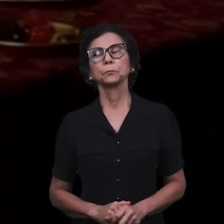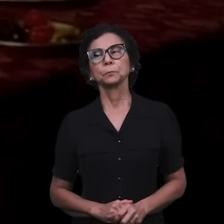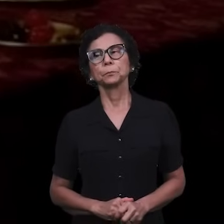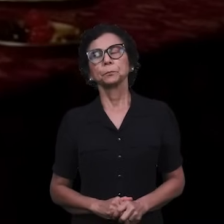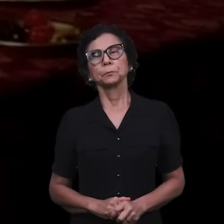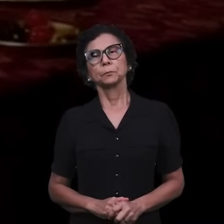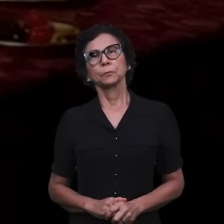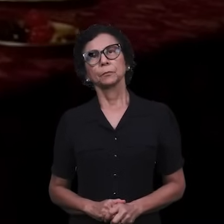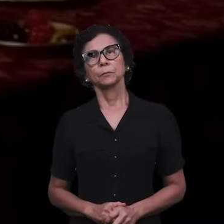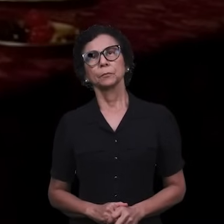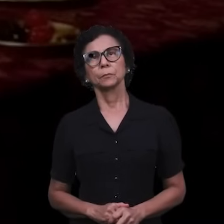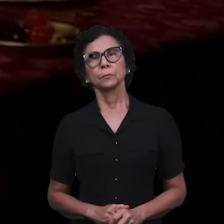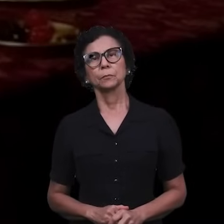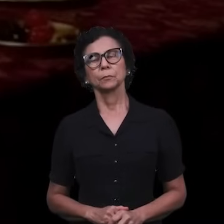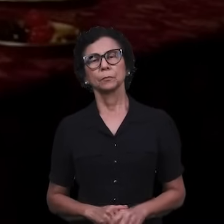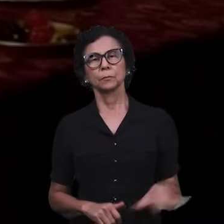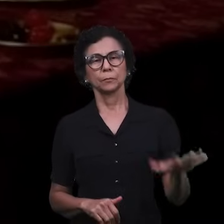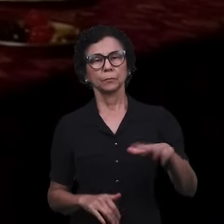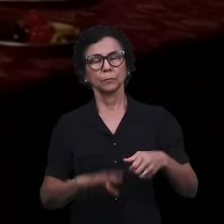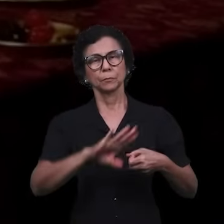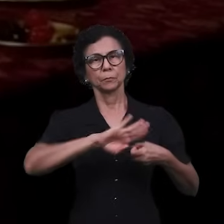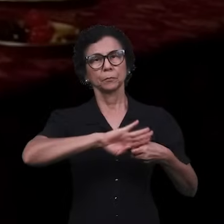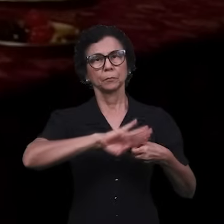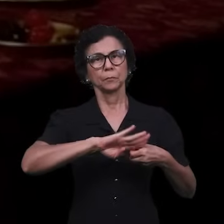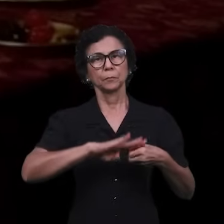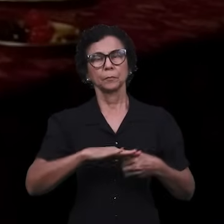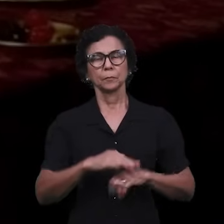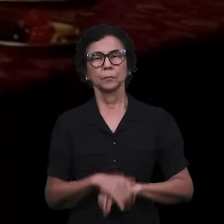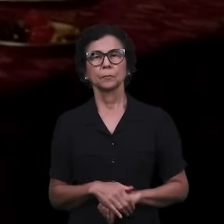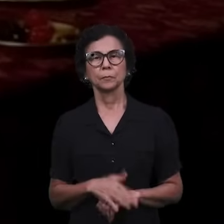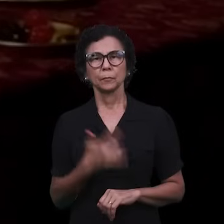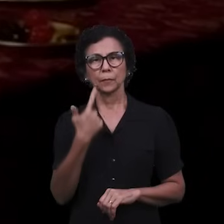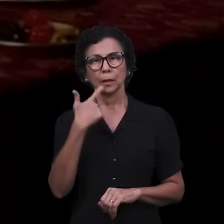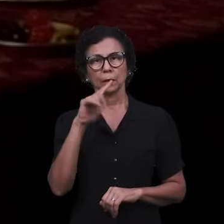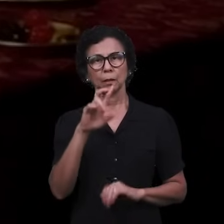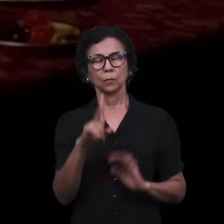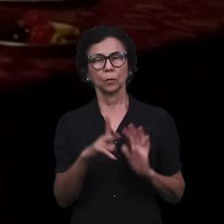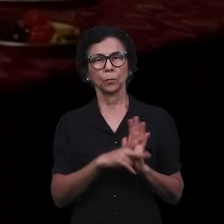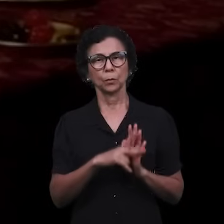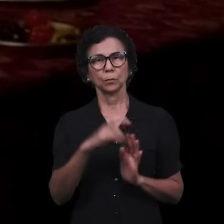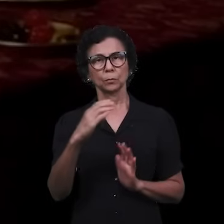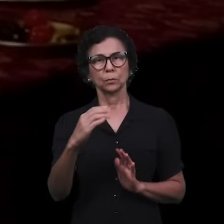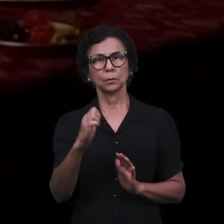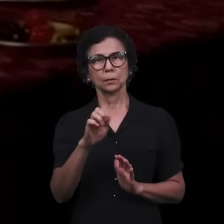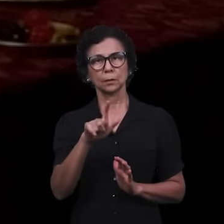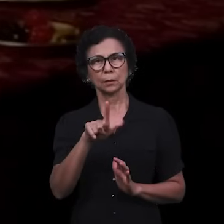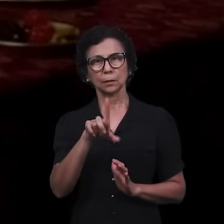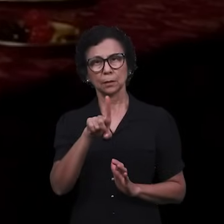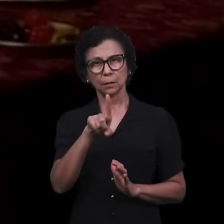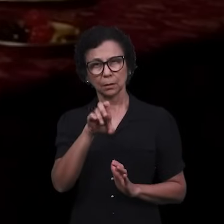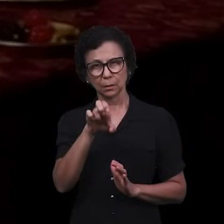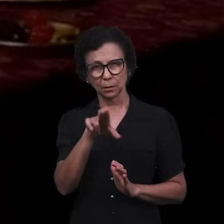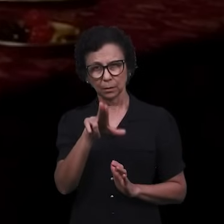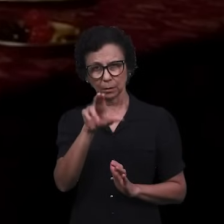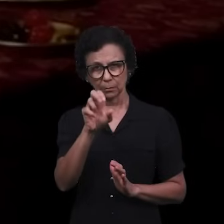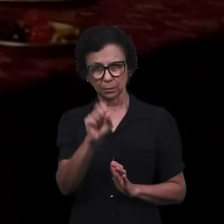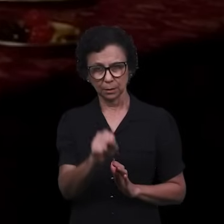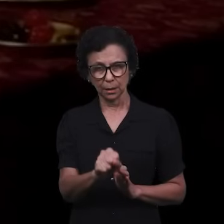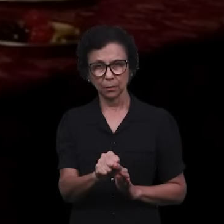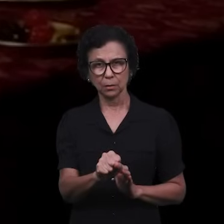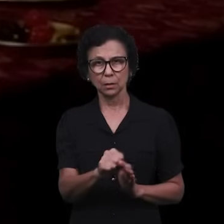dinastia babilônica. A língua da Caldeia ou dos